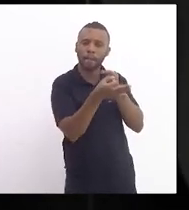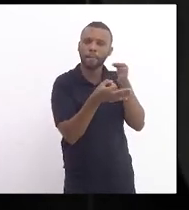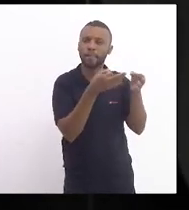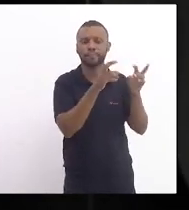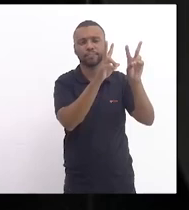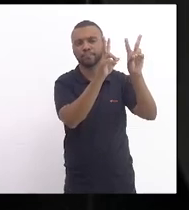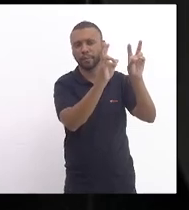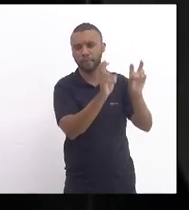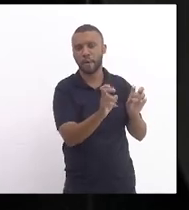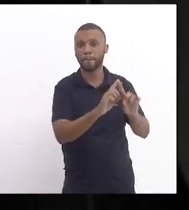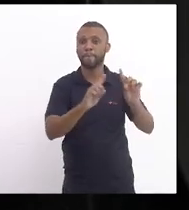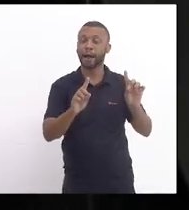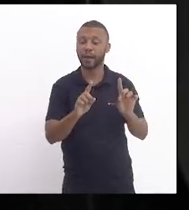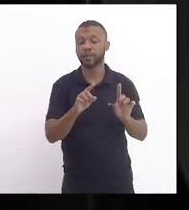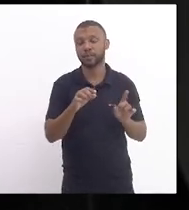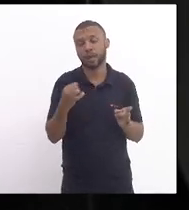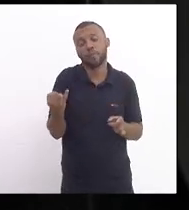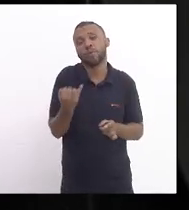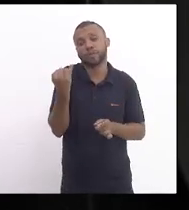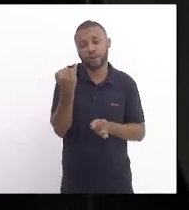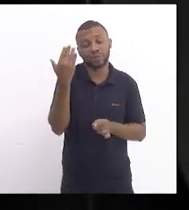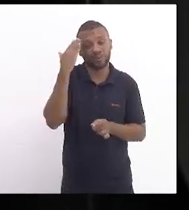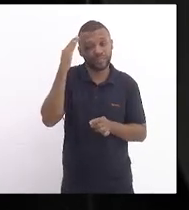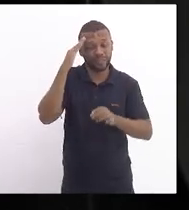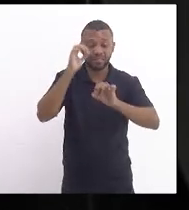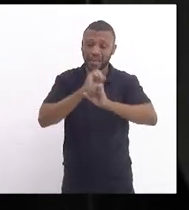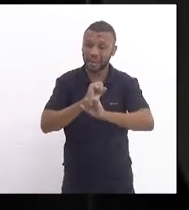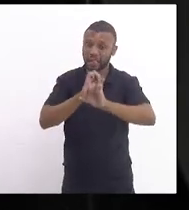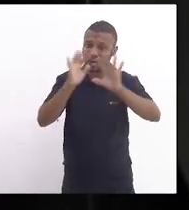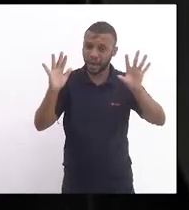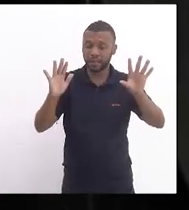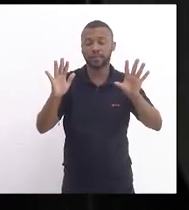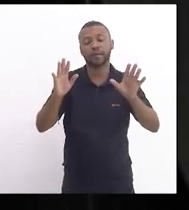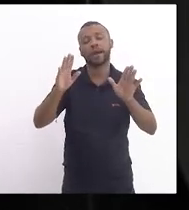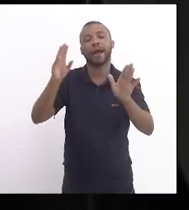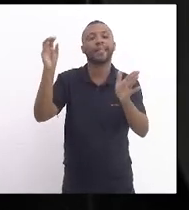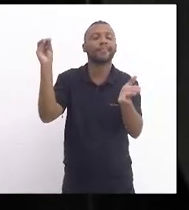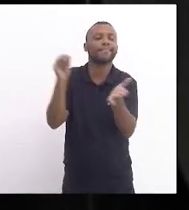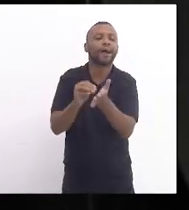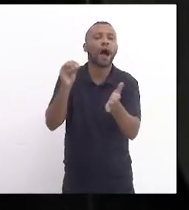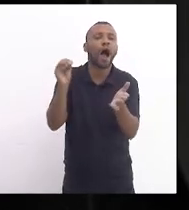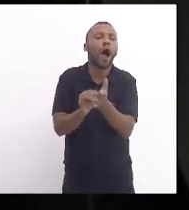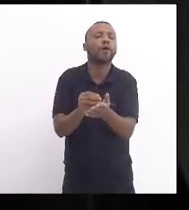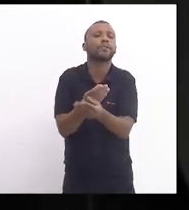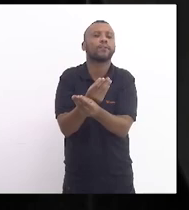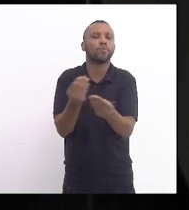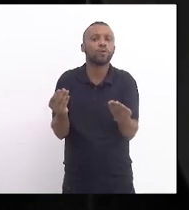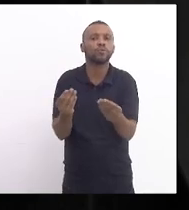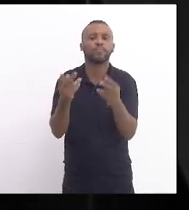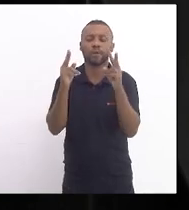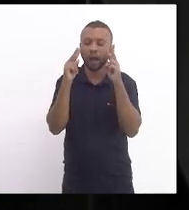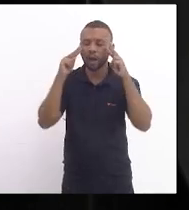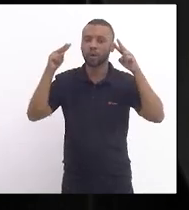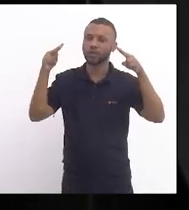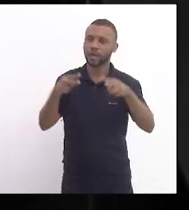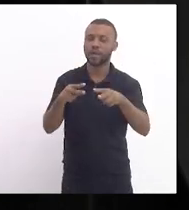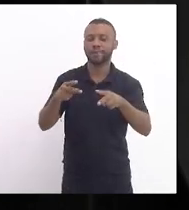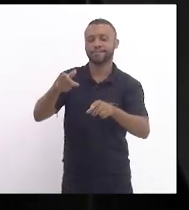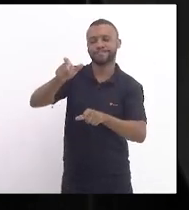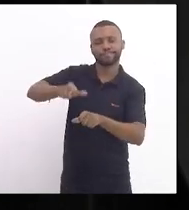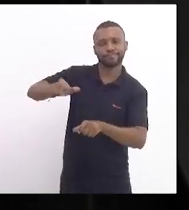mas eu não tenho a menor dúvida que ainda me O que fazer para reconhecer aqueles